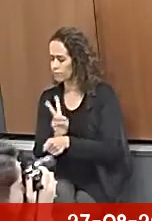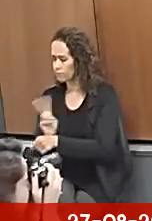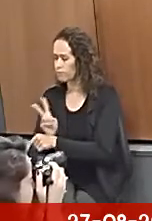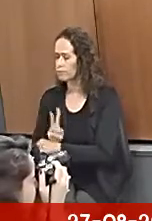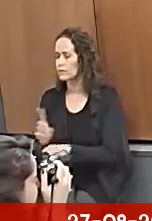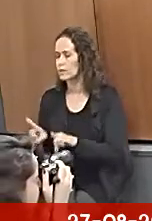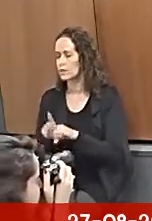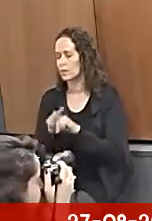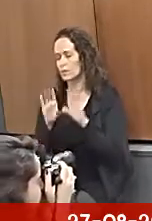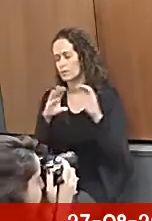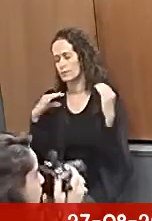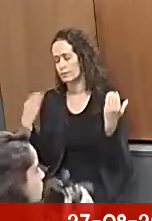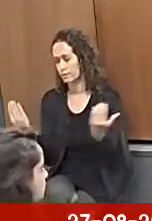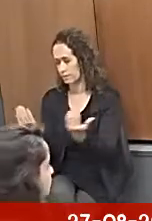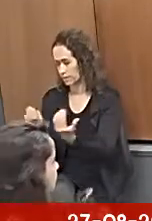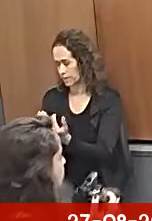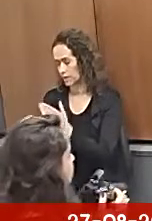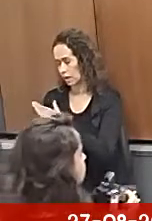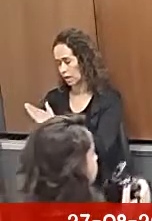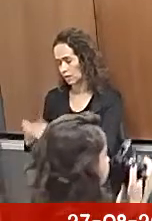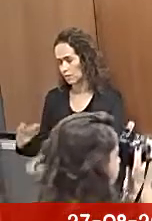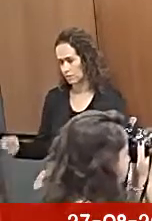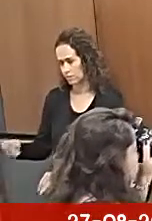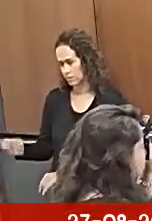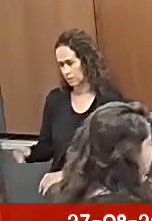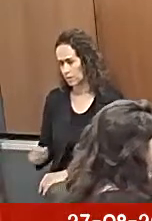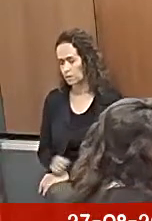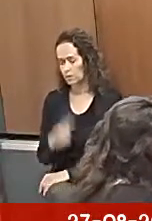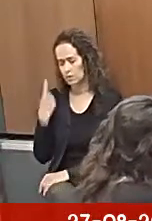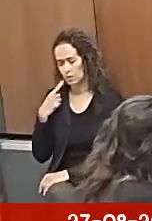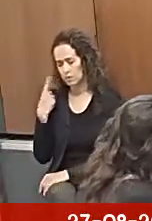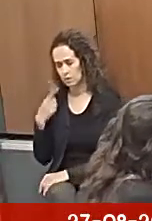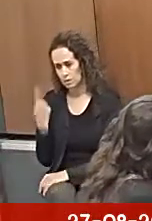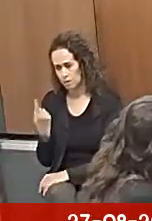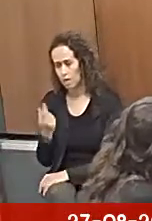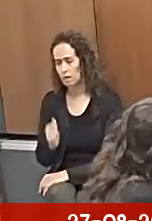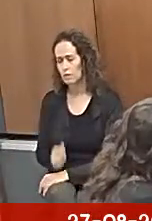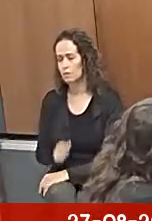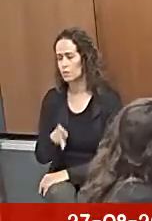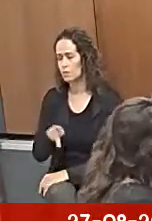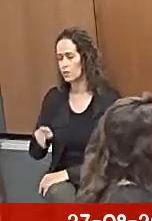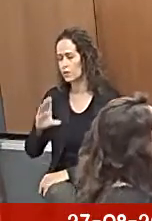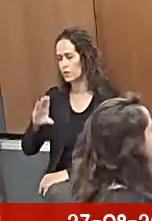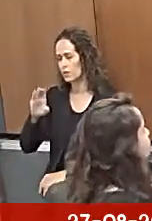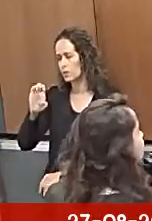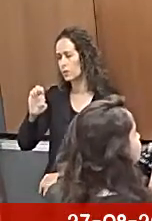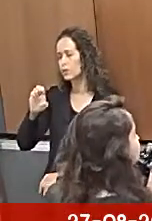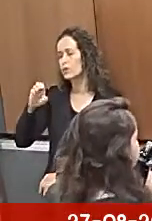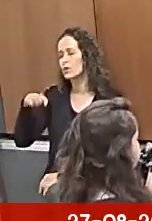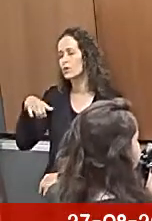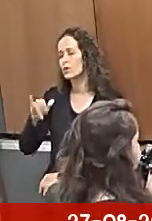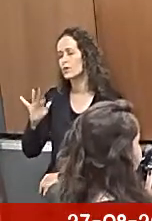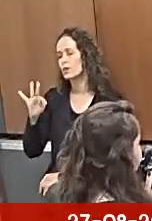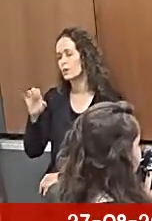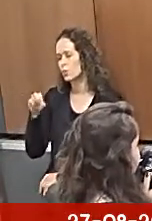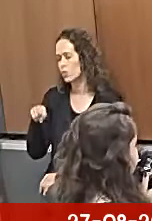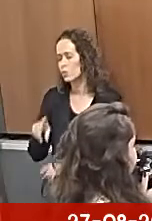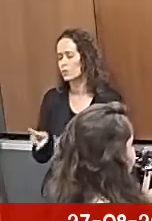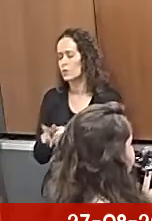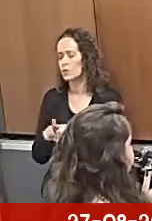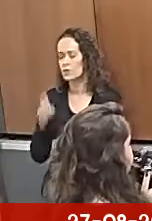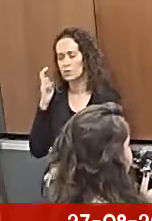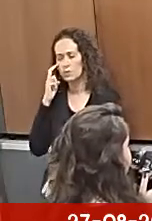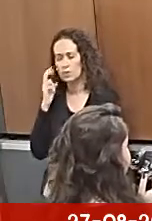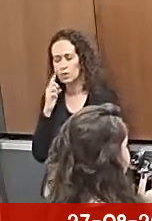pinto pelo consórcio minas arena deputados autor do requerimento deputado professor clay deputado josé guilherme deputado